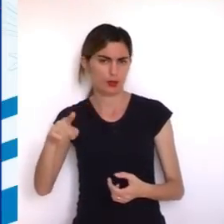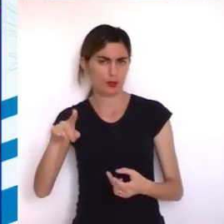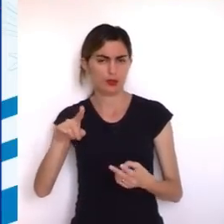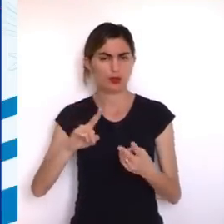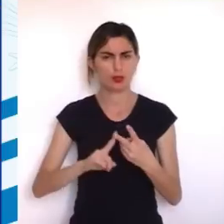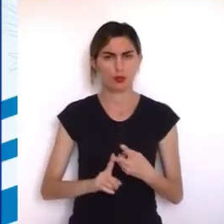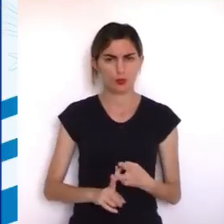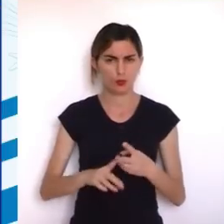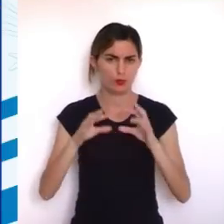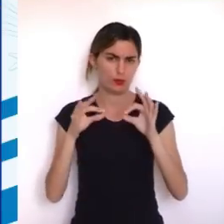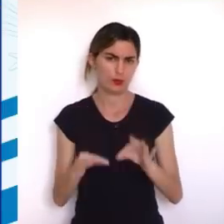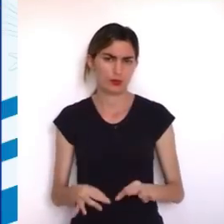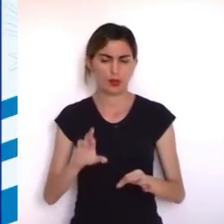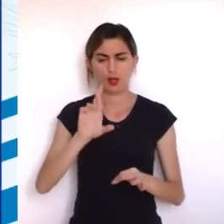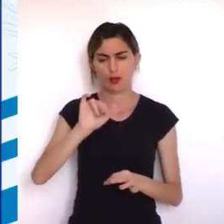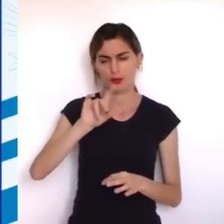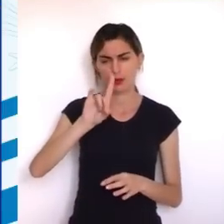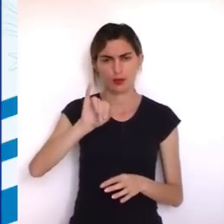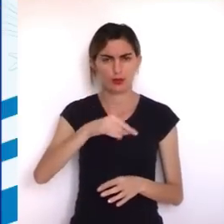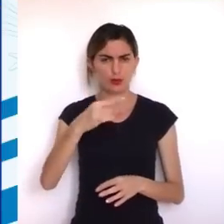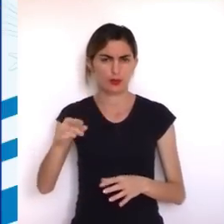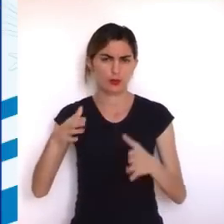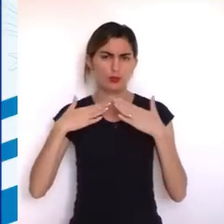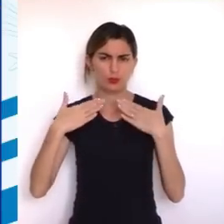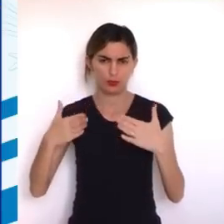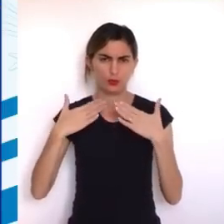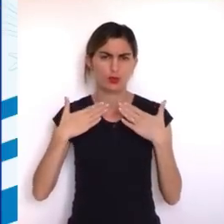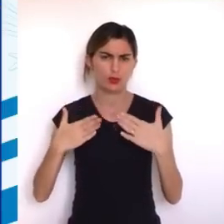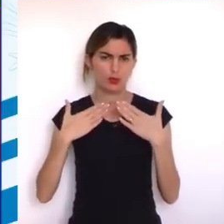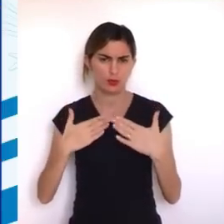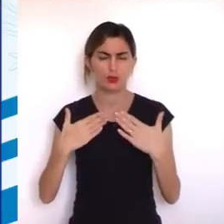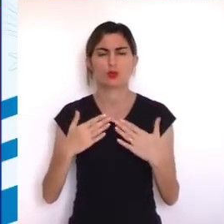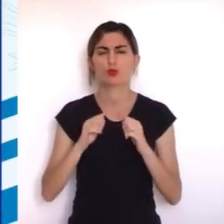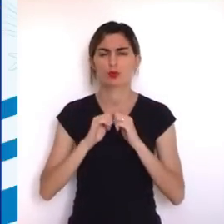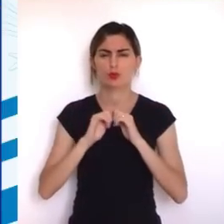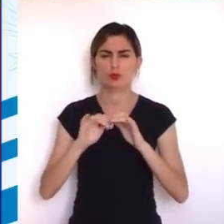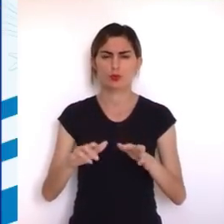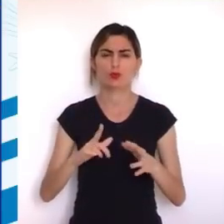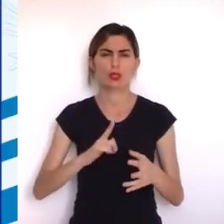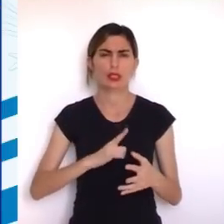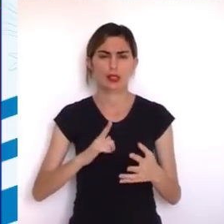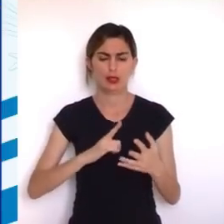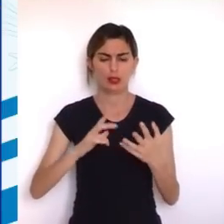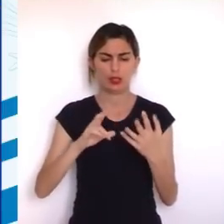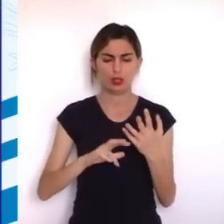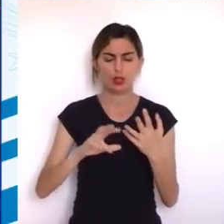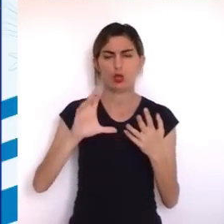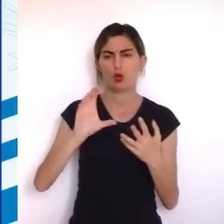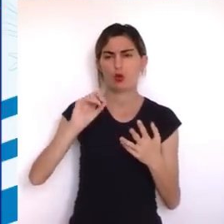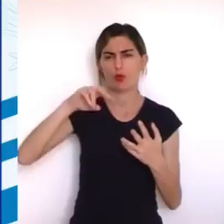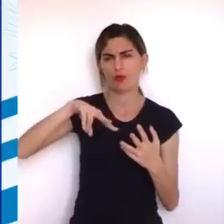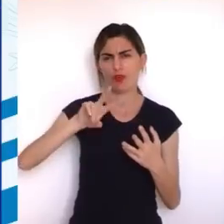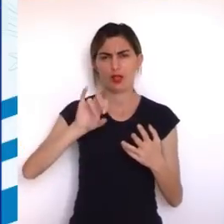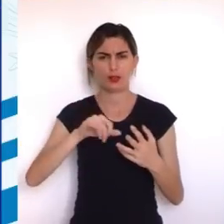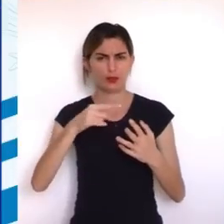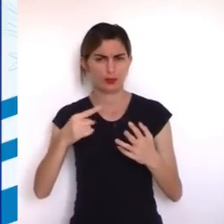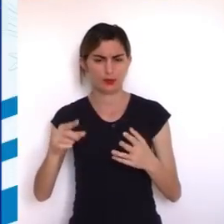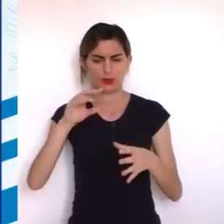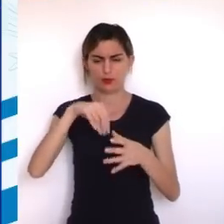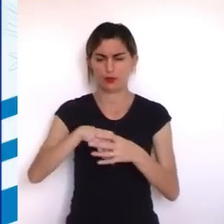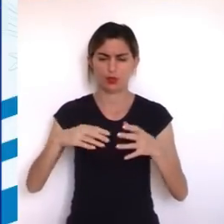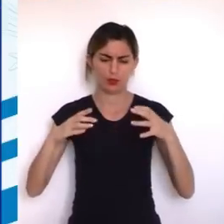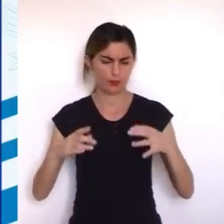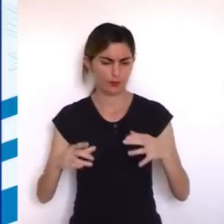Tem a radiação, tá certo? A radiação que é o calor que está sendo ali emitido. E tem a